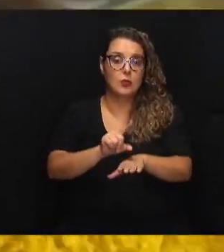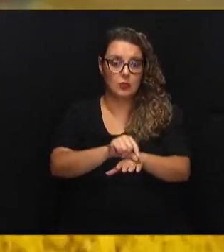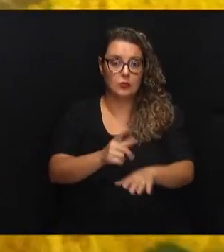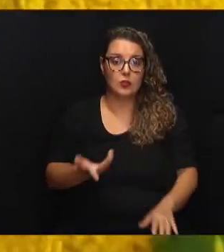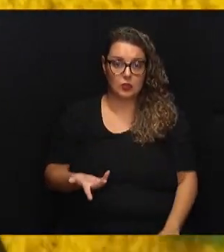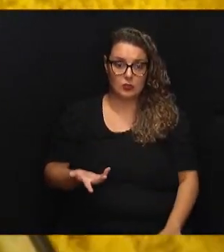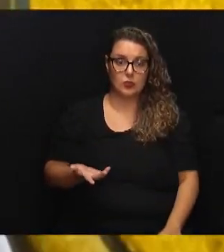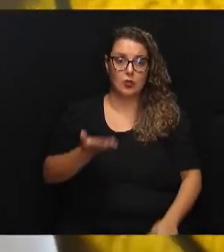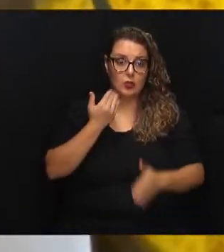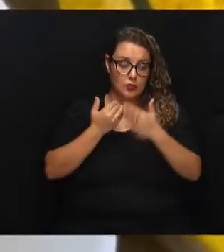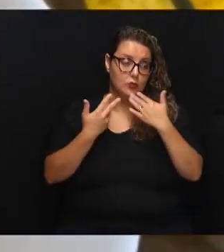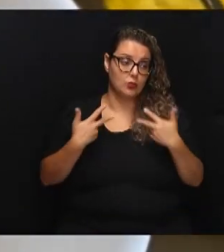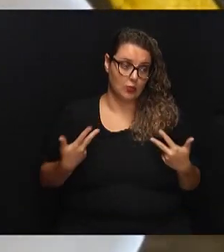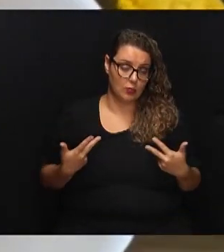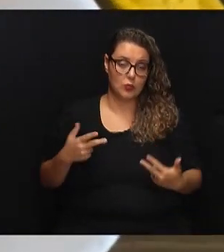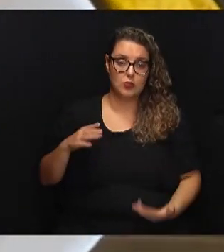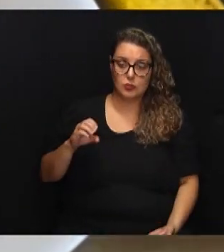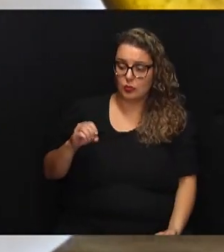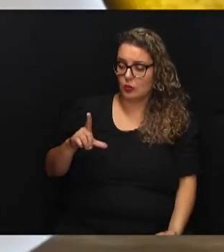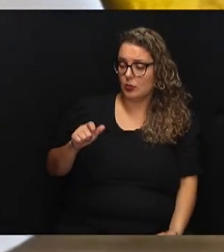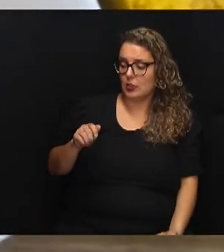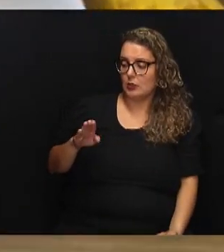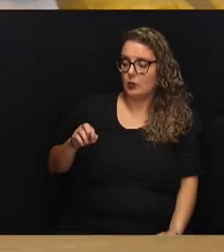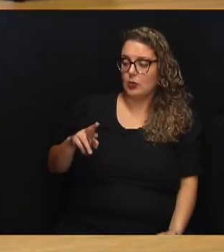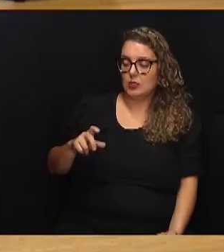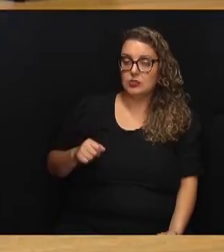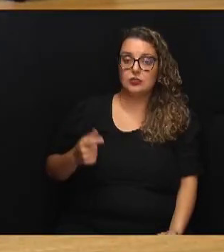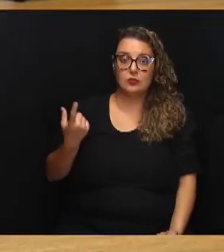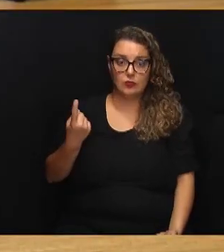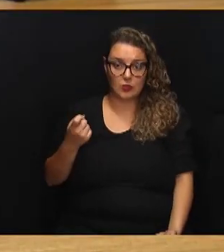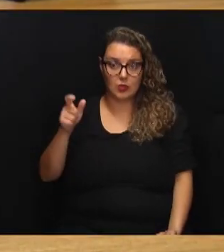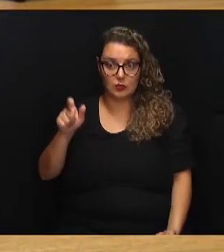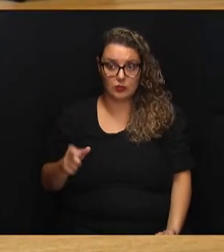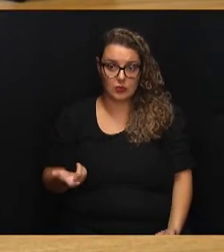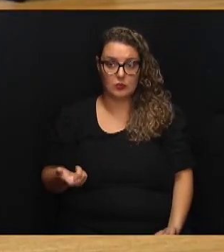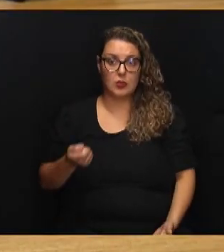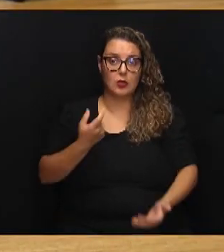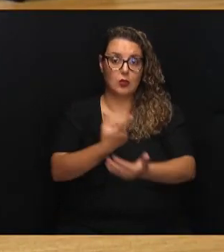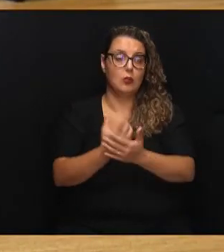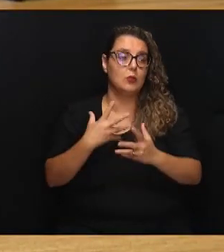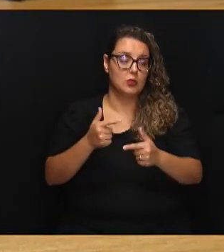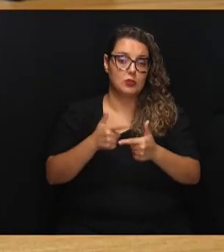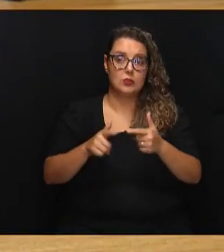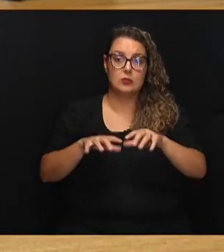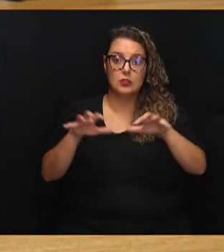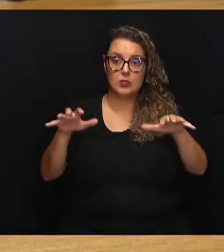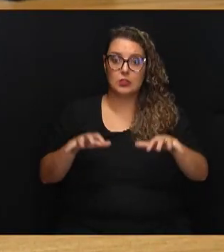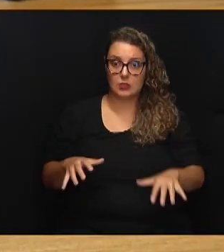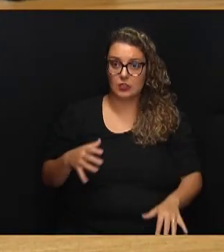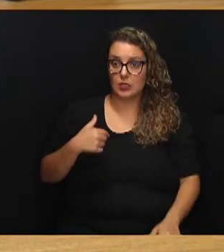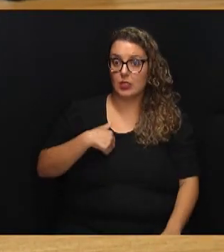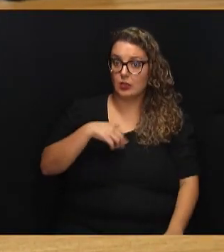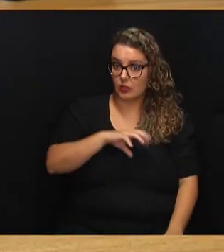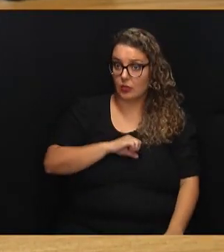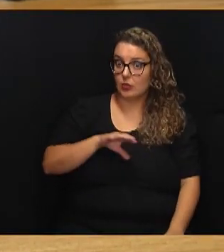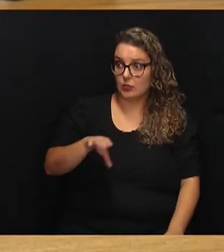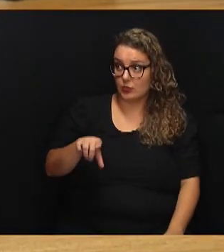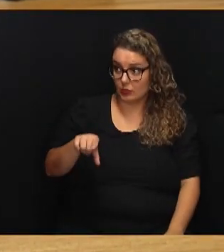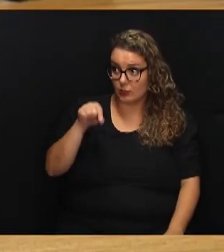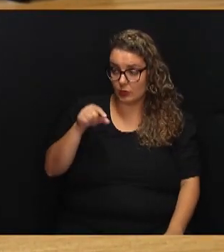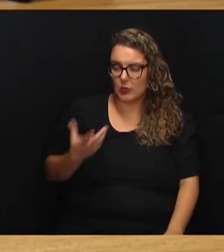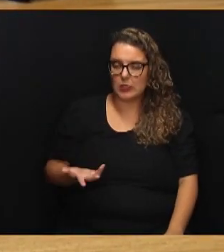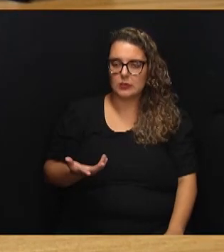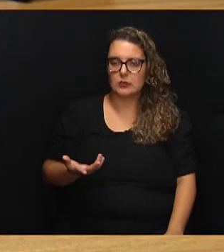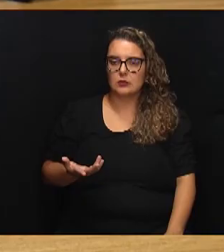almoço colaborativo. Uma pessoa só compra tudo e no final ela faz a divisão. Eu gosto mais desse modelo, confesso, porque eu acho que